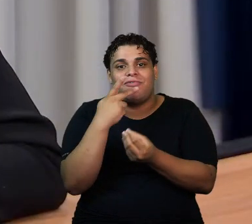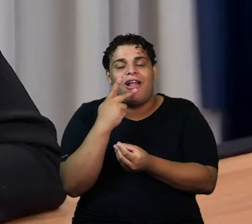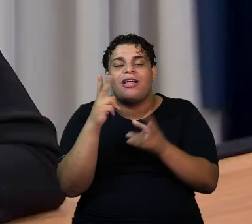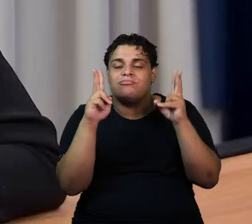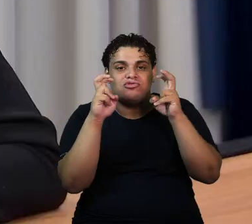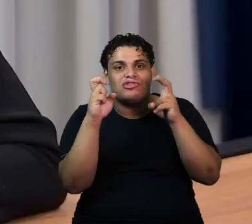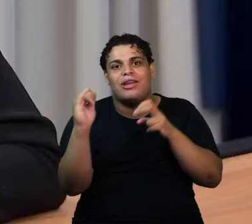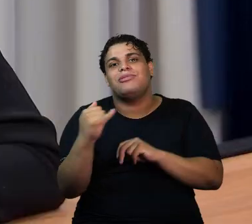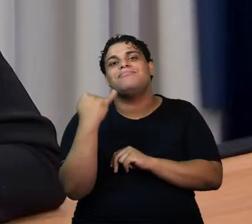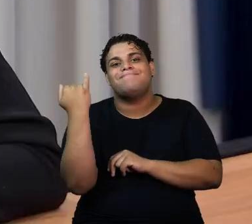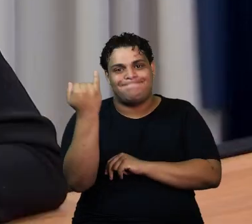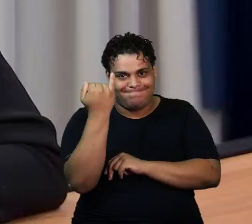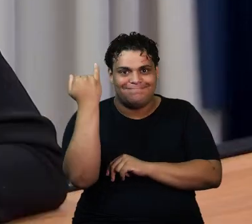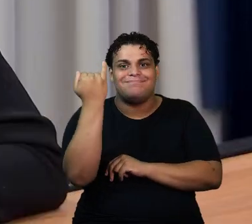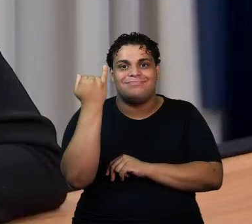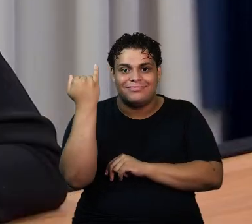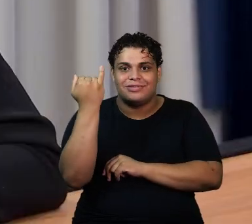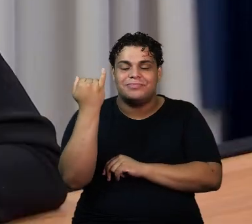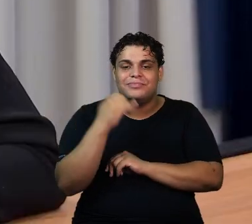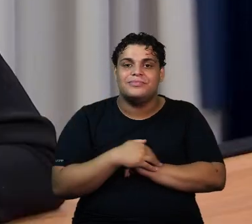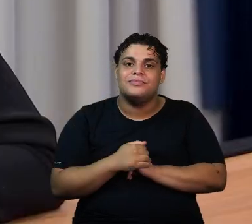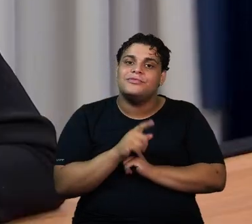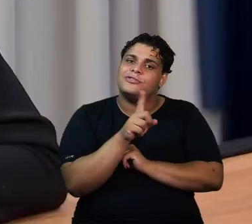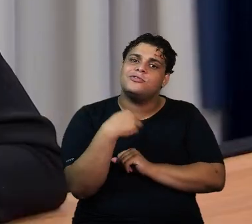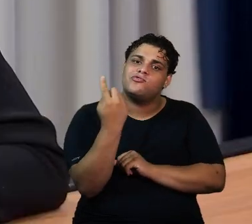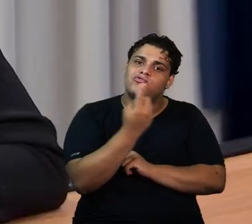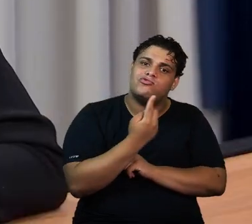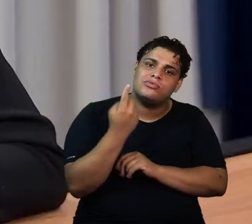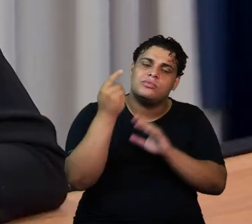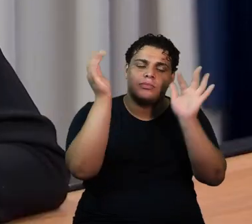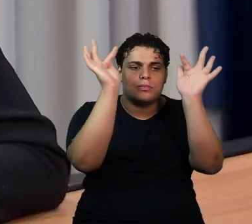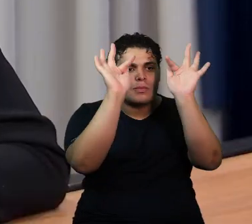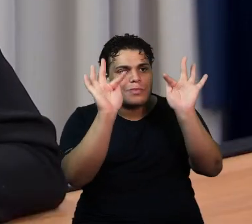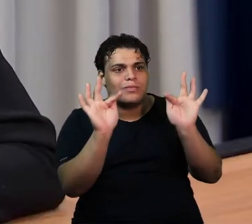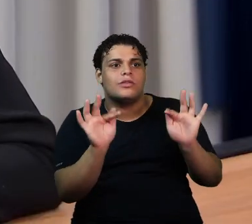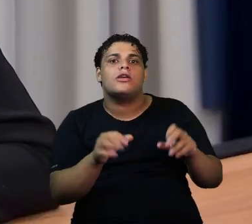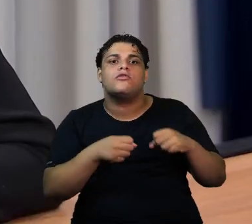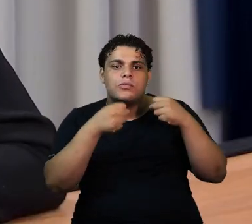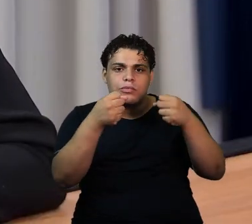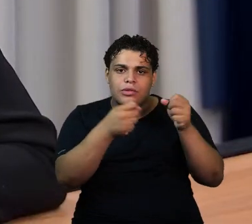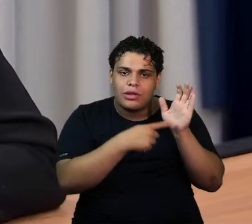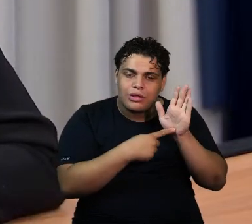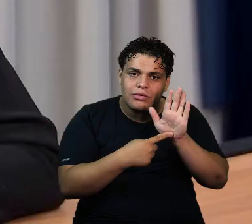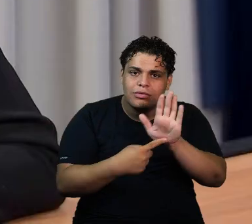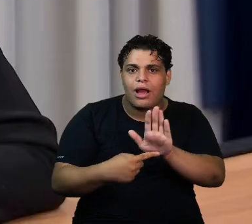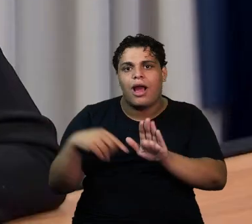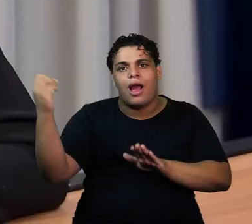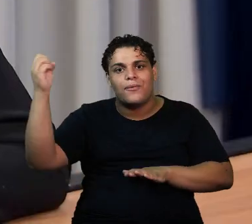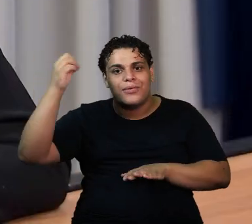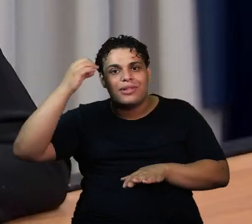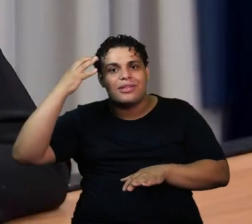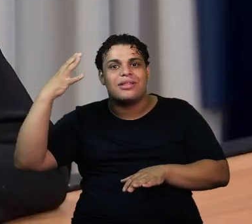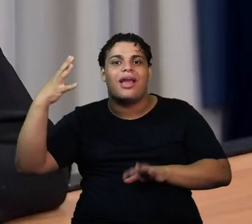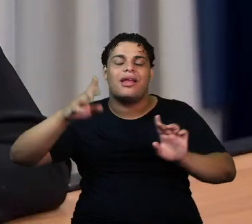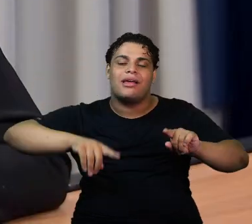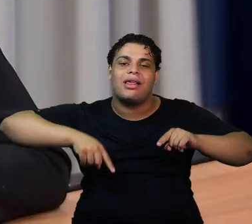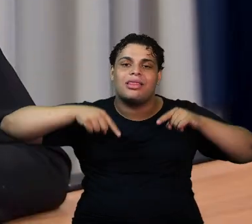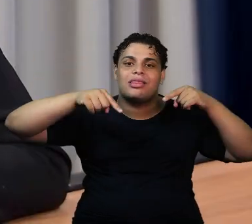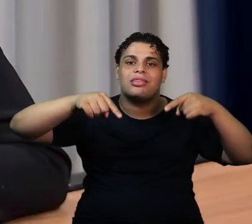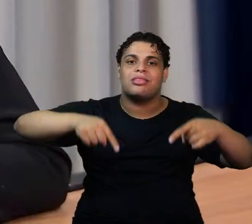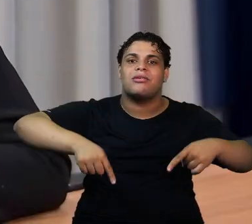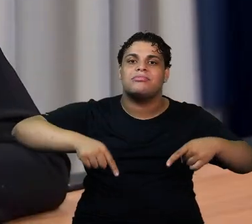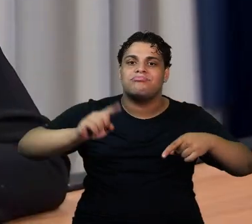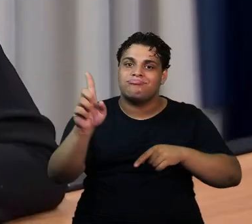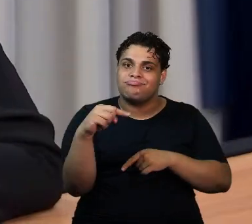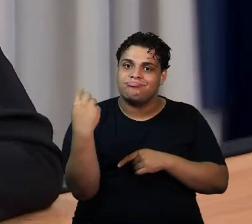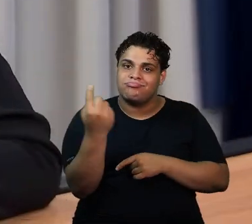né? E a Fundação fica muito feliz de poder contribuir, né, com boas ideias, com grandes ações, para que a